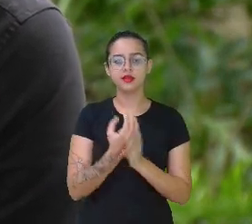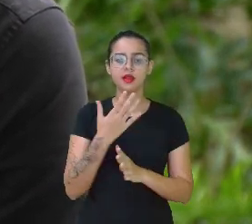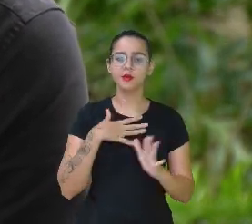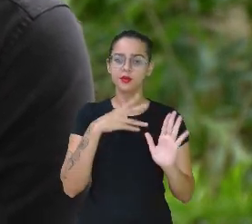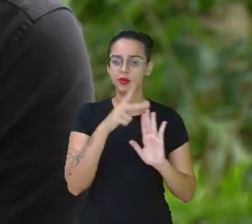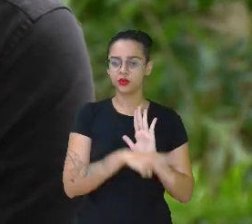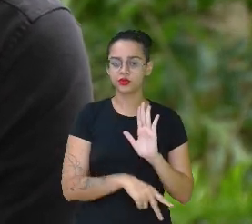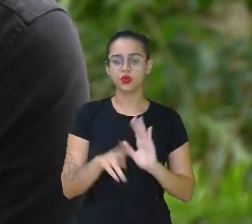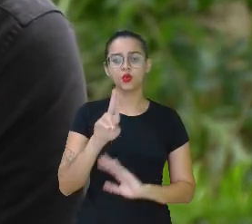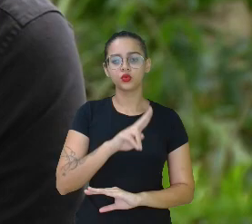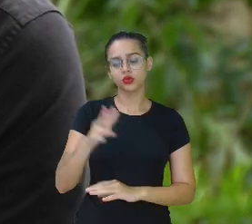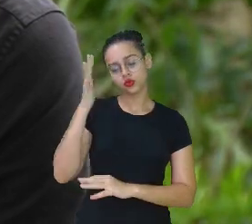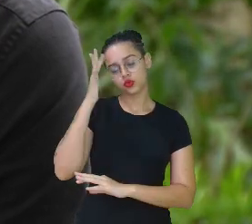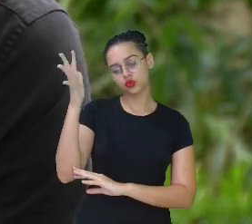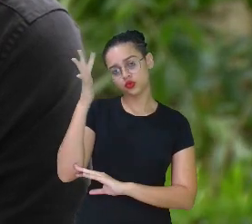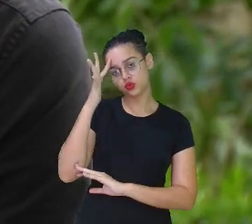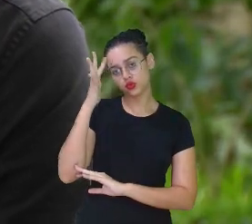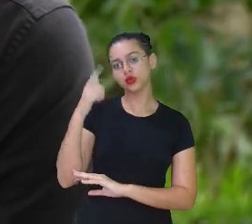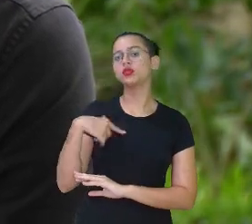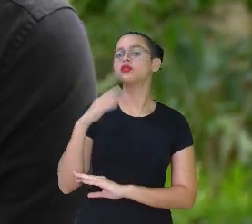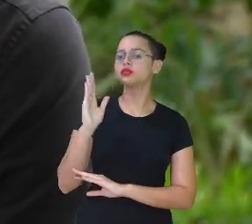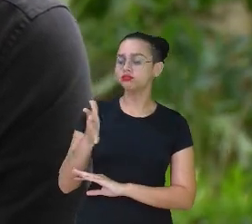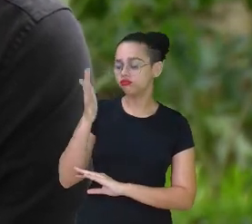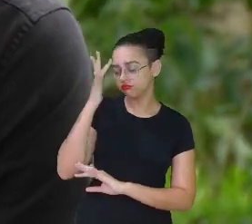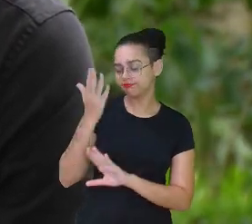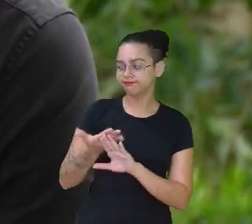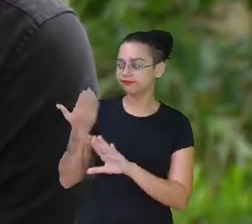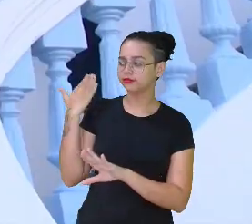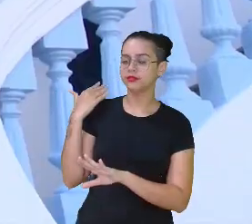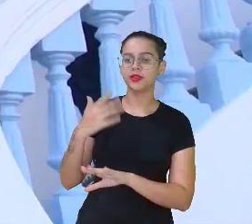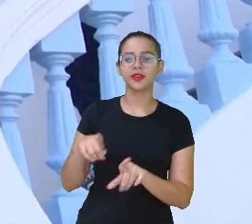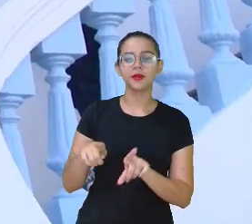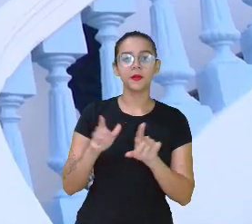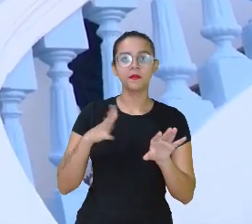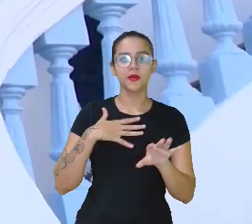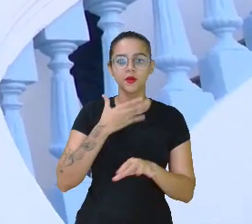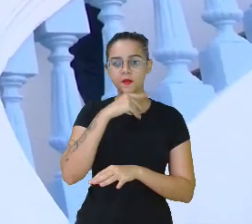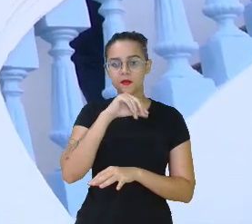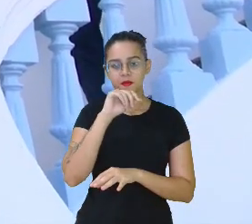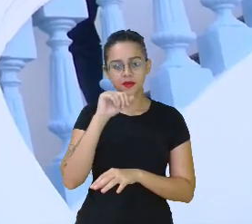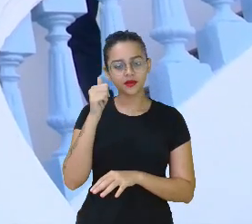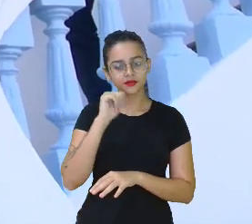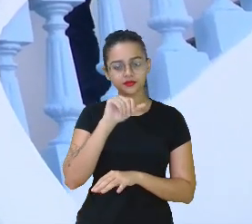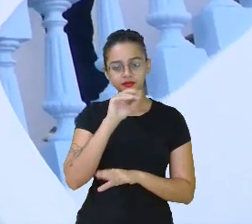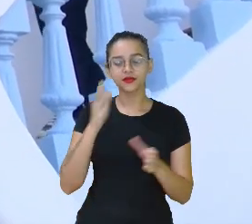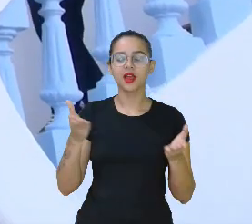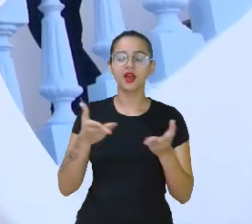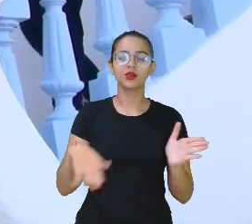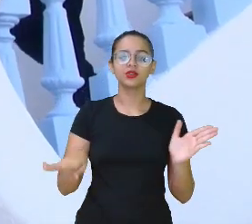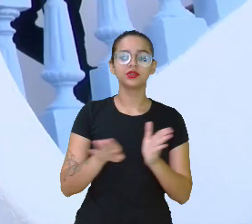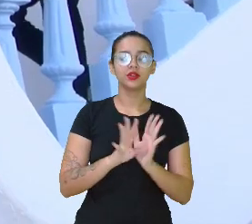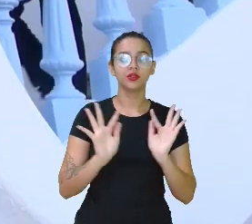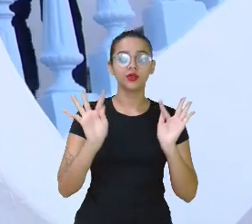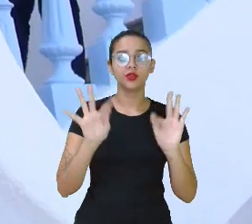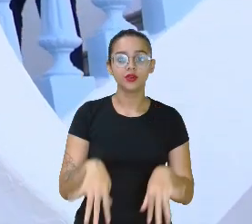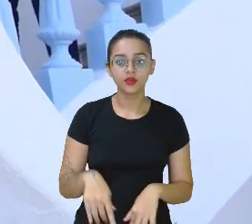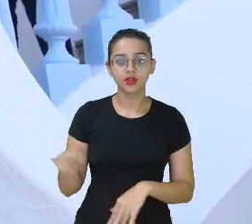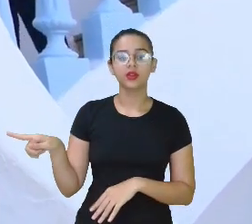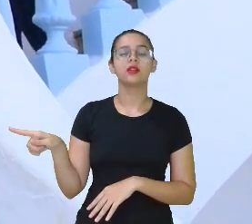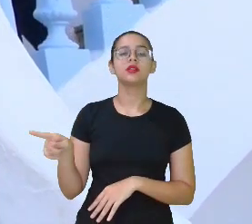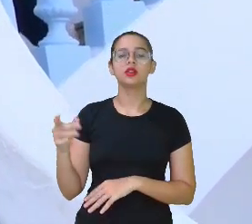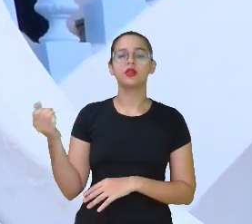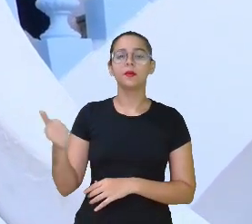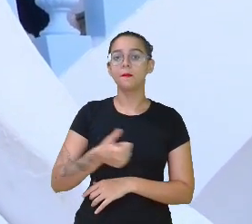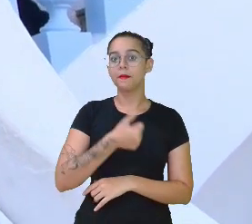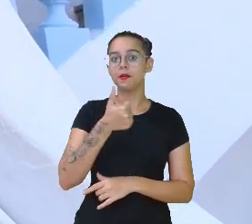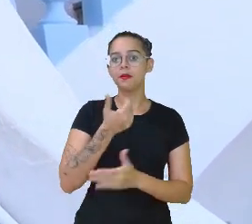projetos através dos sonhos que eu sonhei e que os meus pais sonharam para mim. E aí estamos chegando ao fim dessa nossa